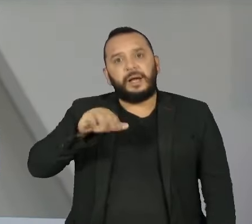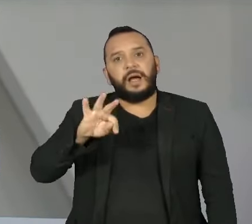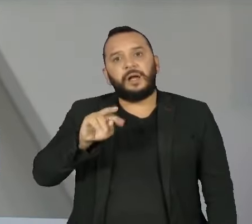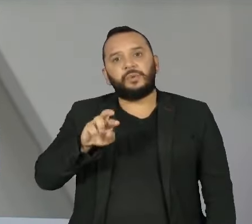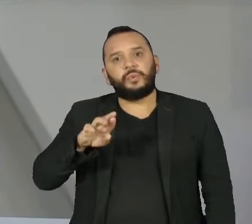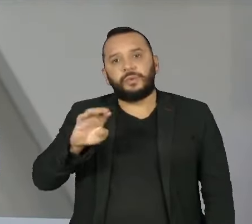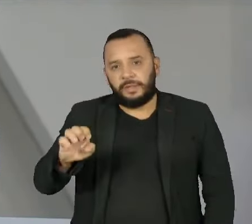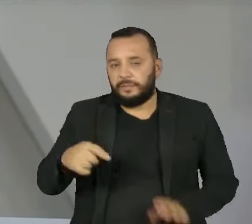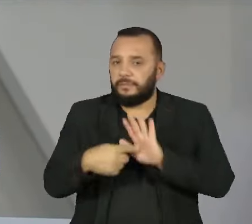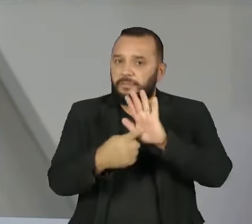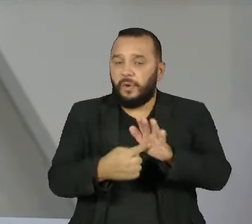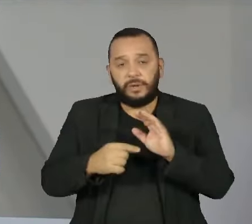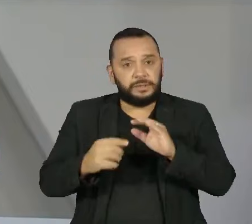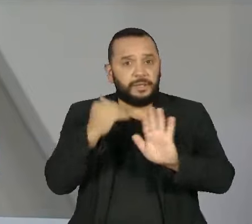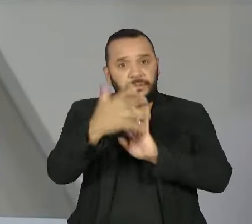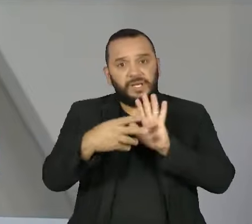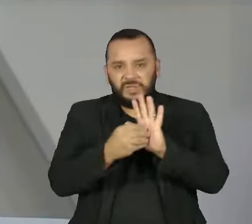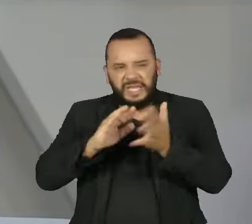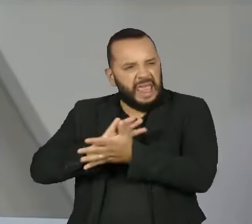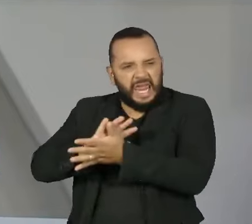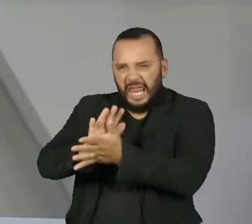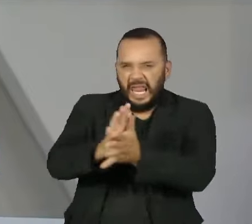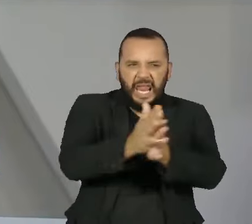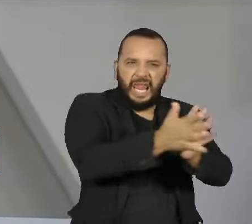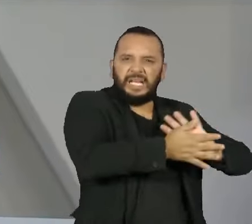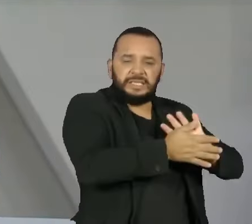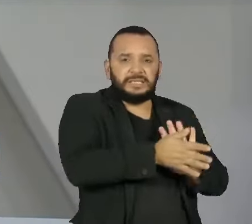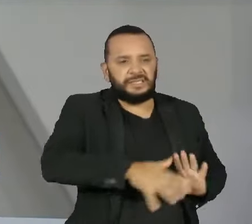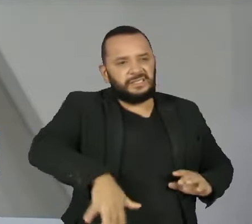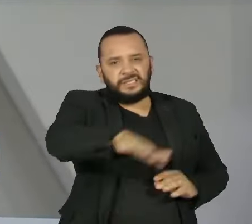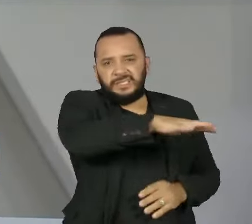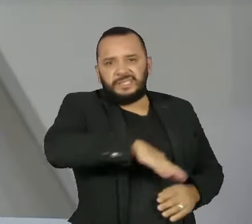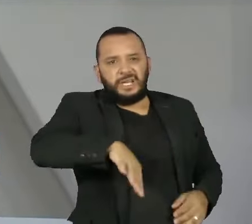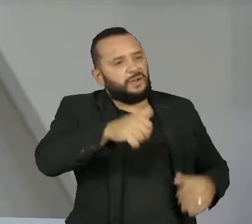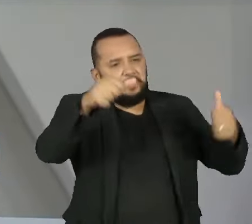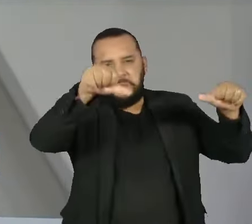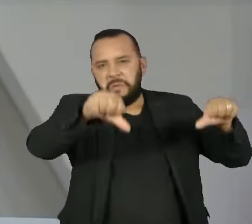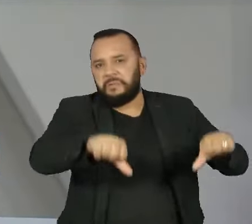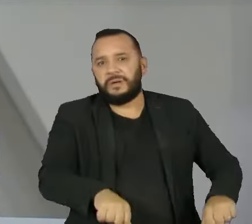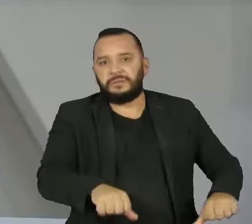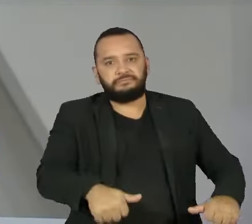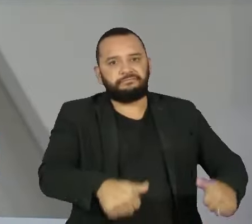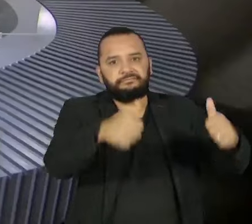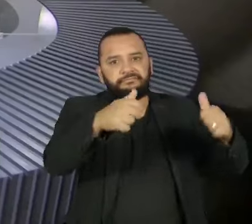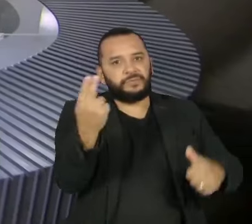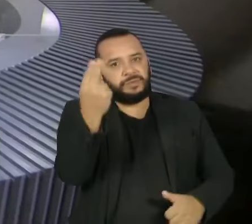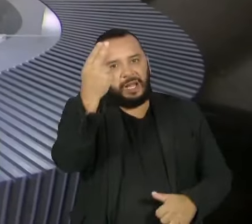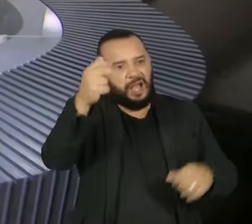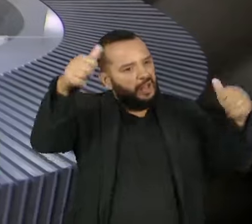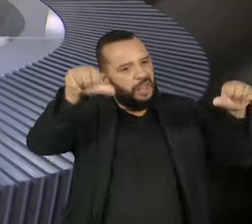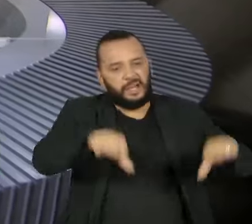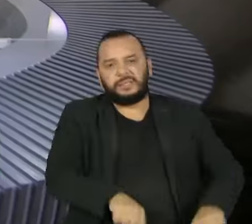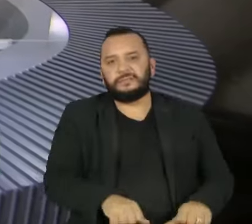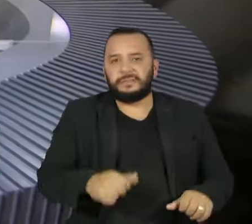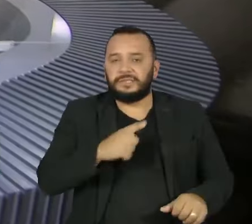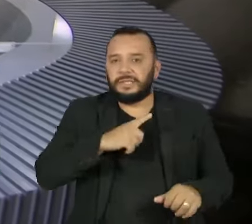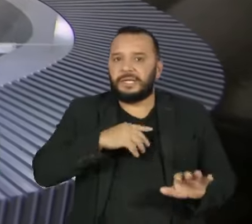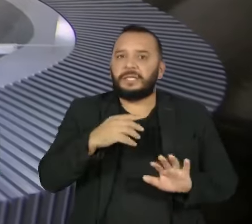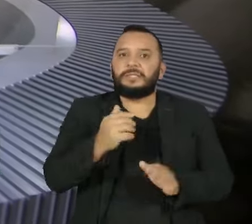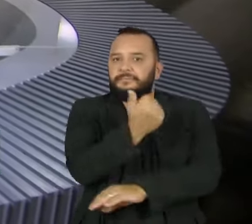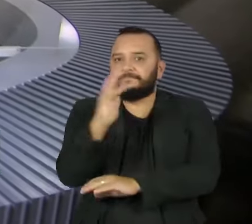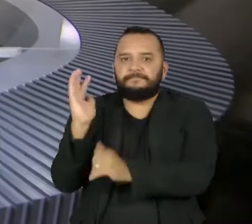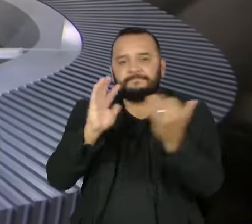floresta amazônica pode levar a região a um processo de transição Irreversível desmatamento aquecimento